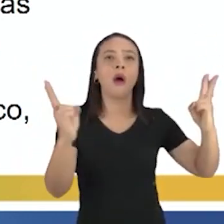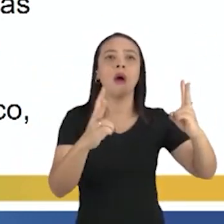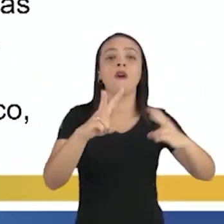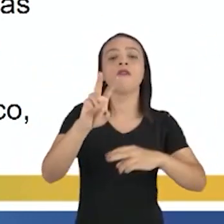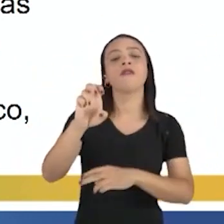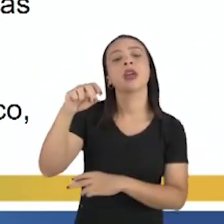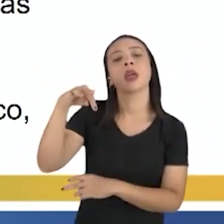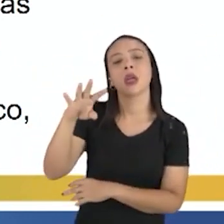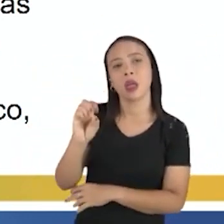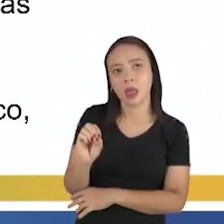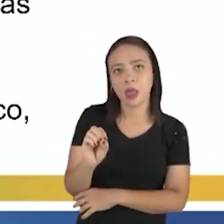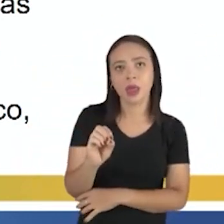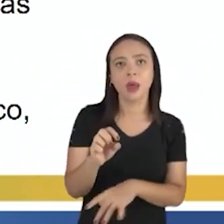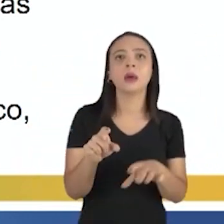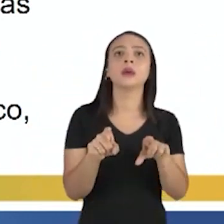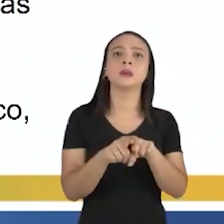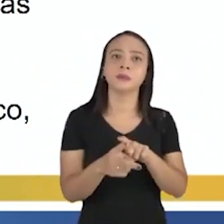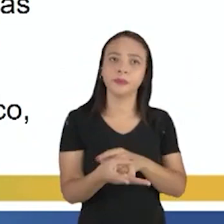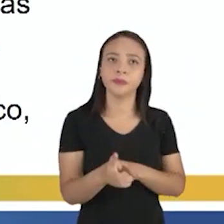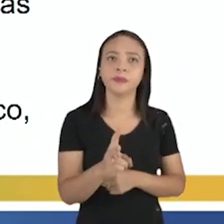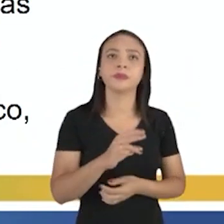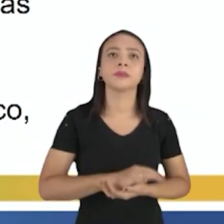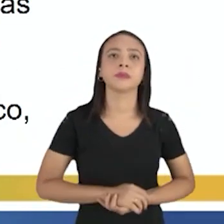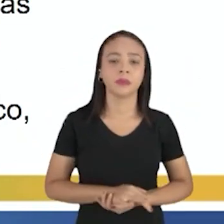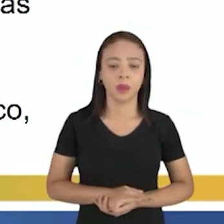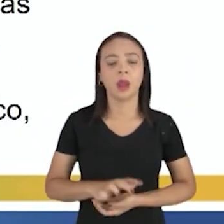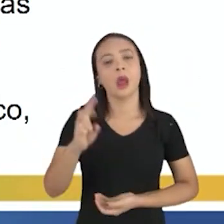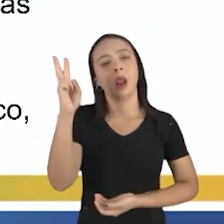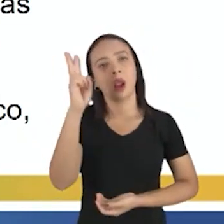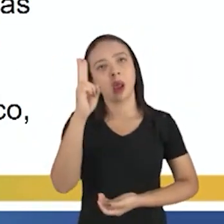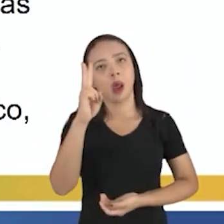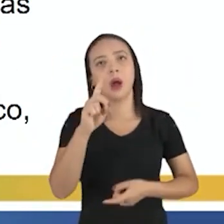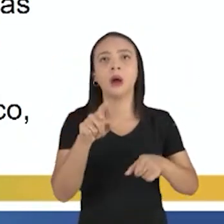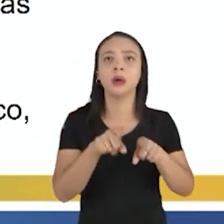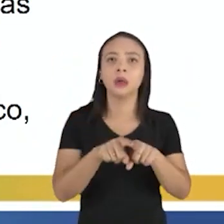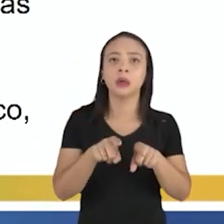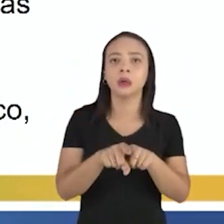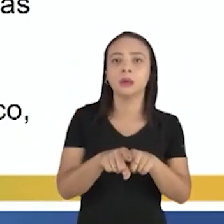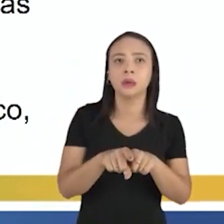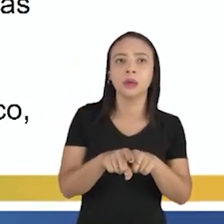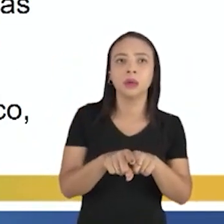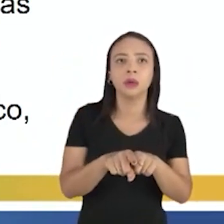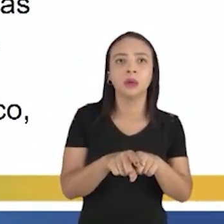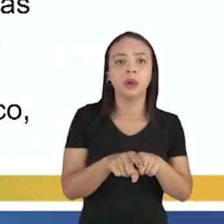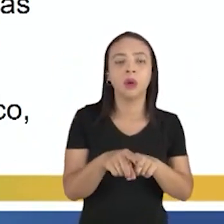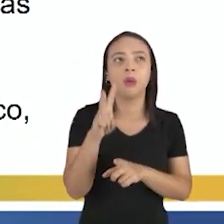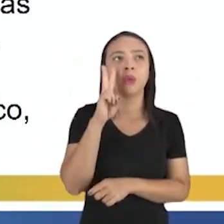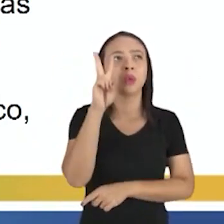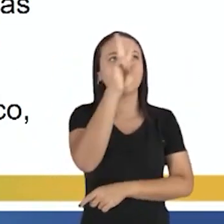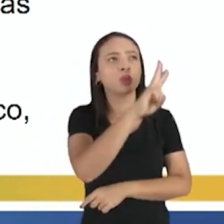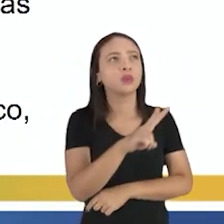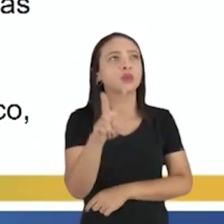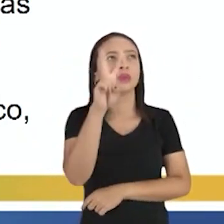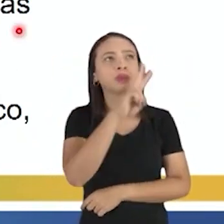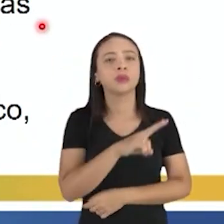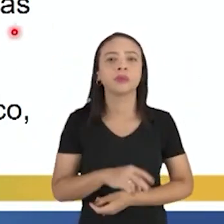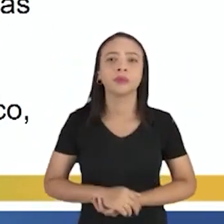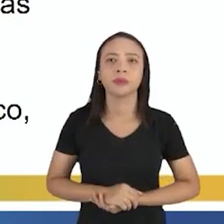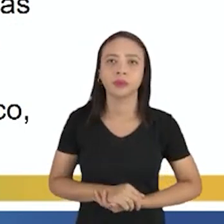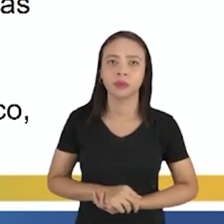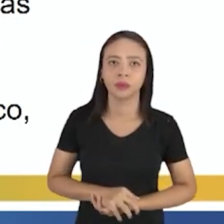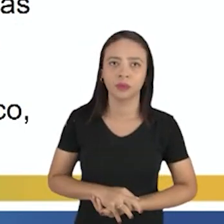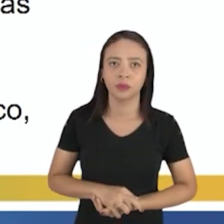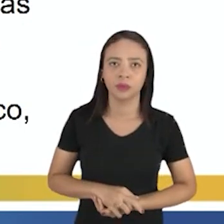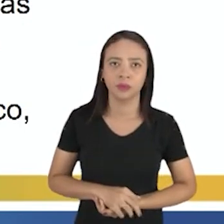ok? E aí continua, lembravam-lhes por enxugar a testa, olhando o horizonte,